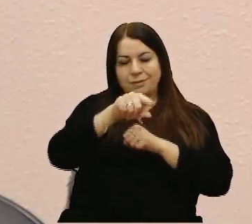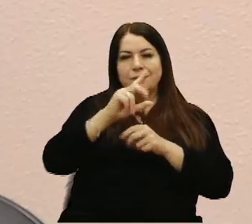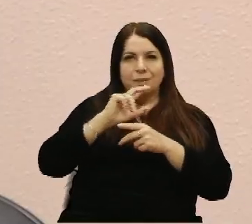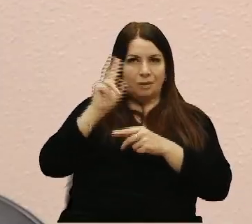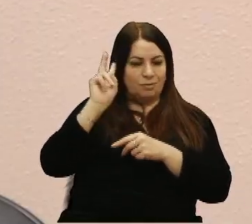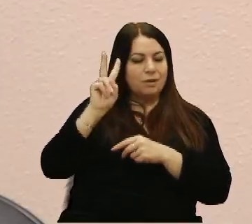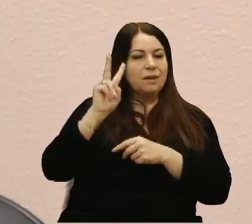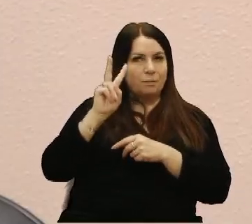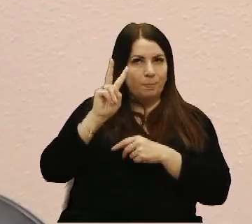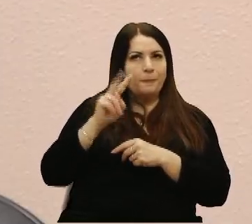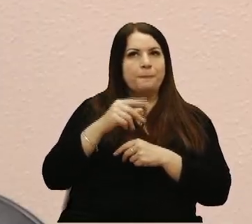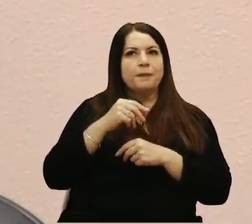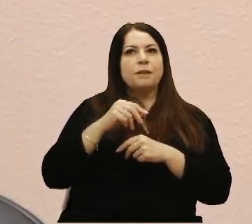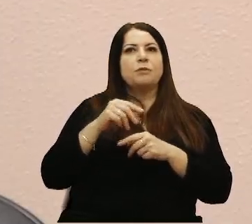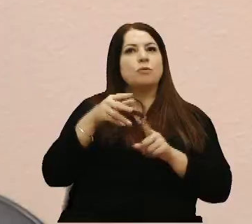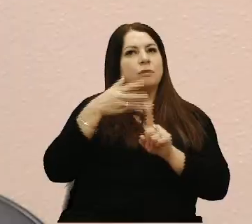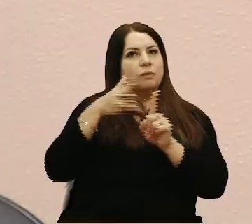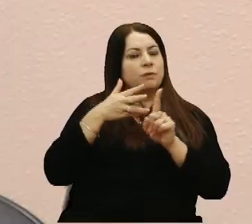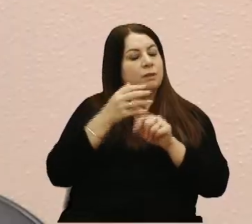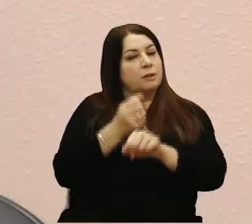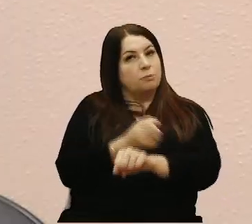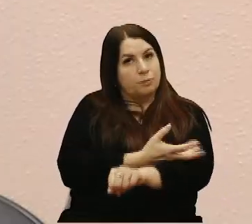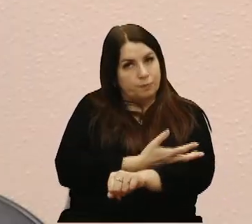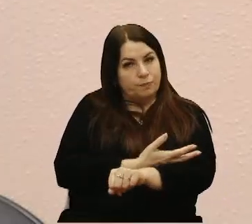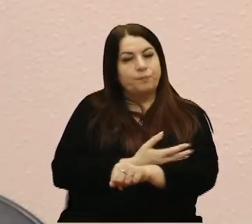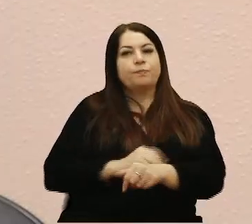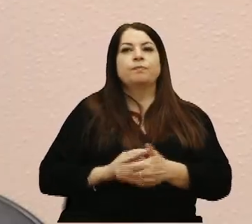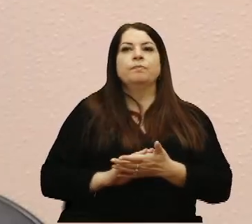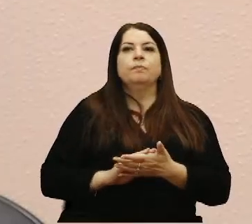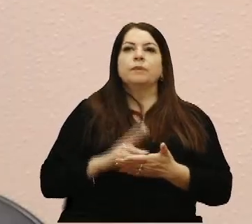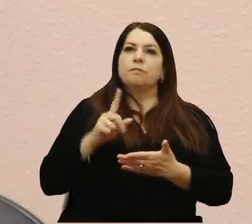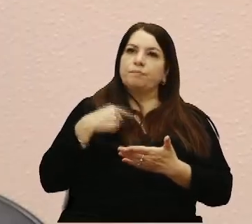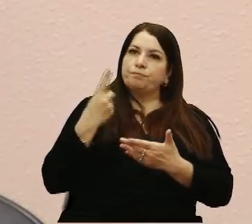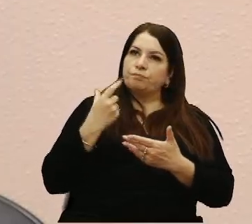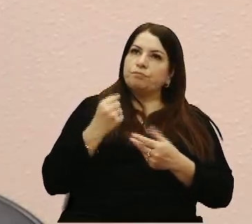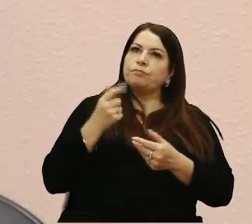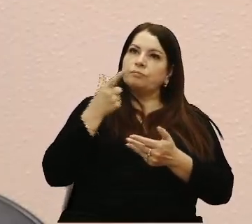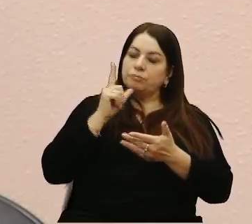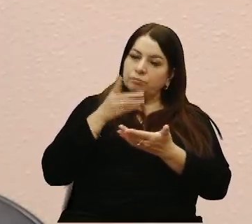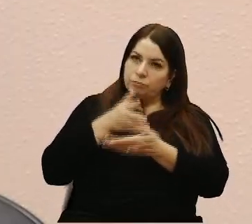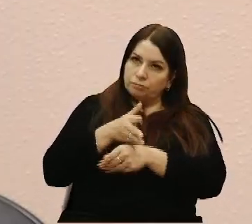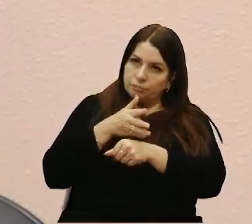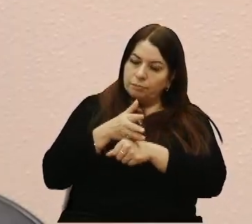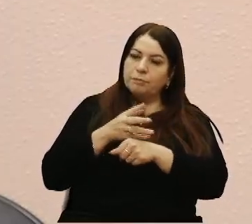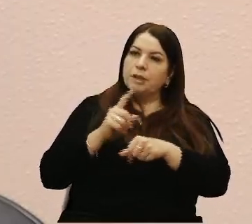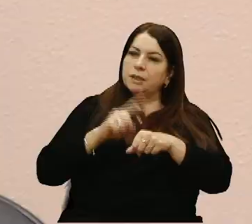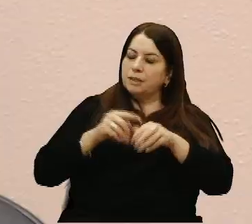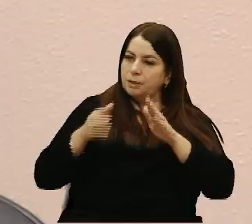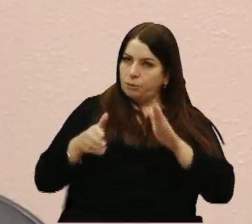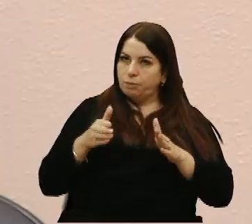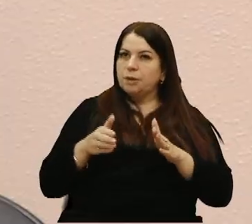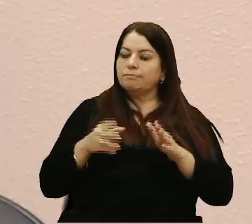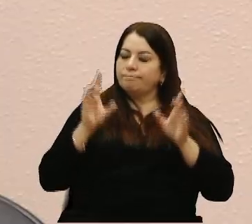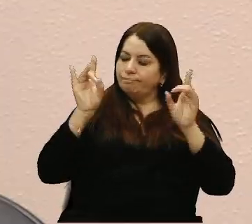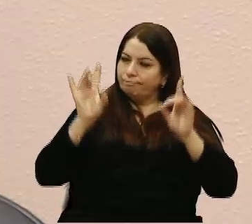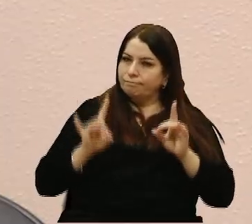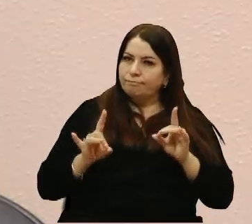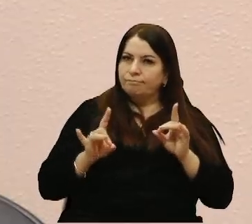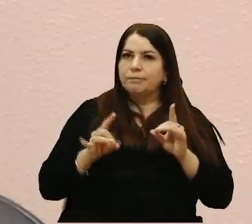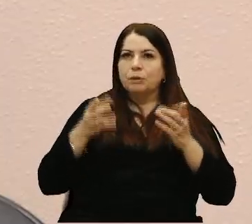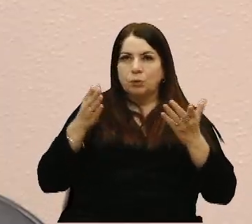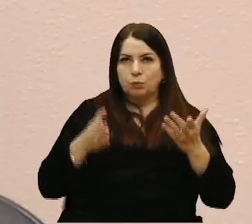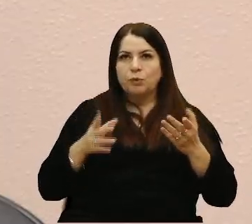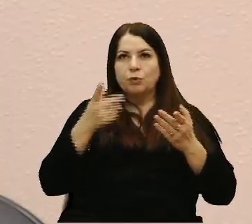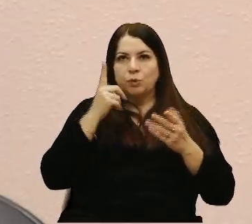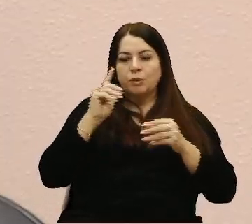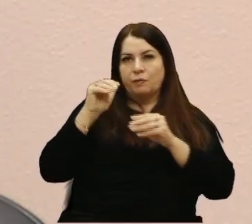hoje, muito efusivo e emocionante, e que nós podemos participar desse momento tão especial. E hoje